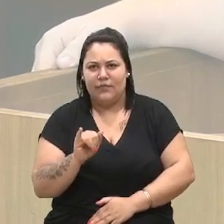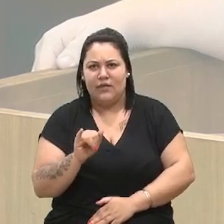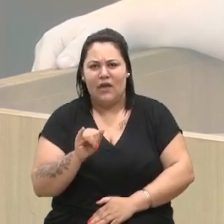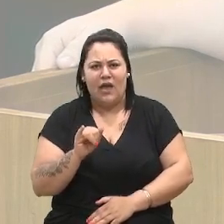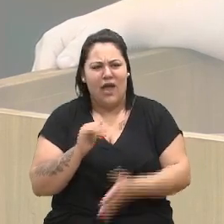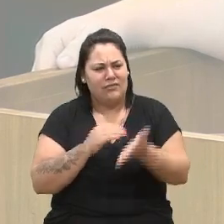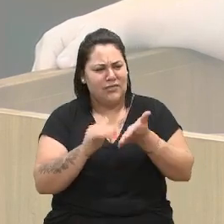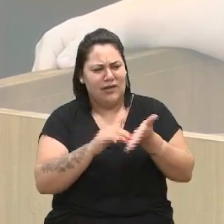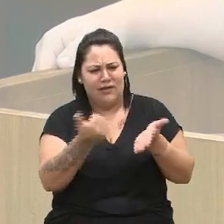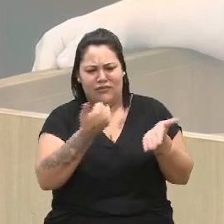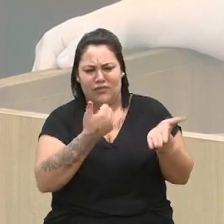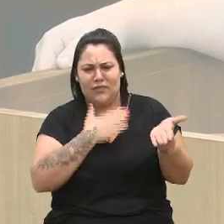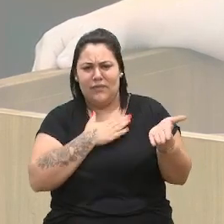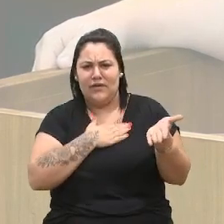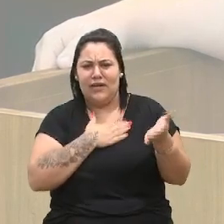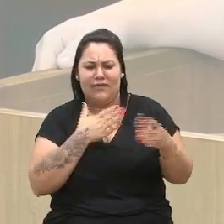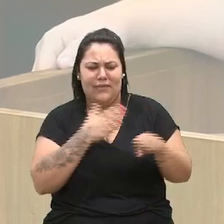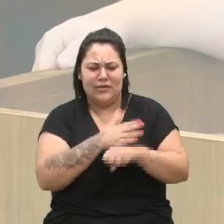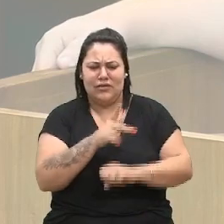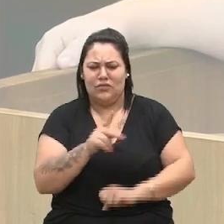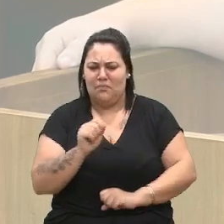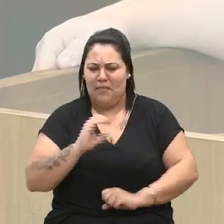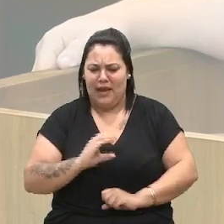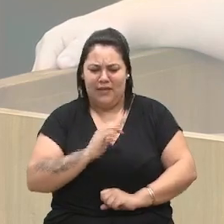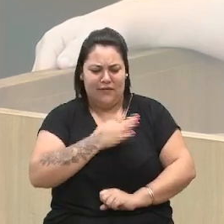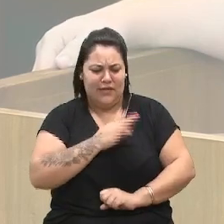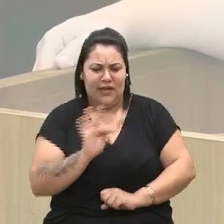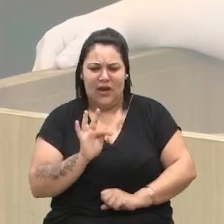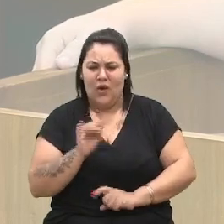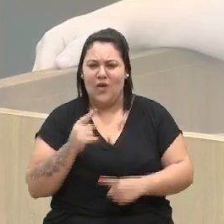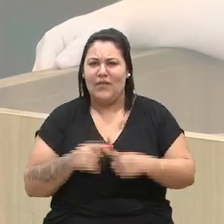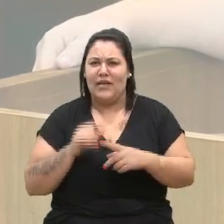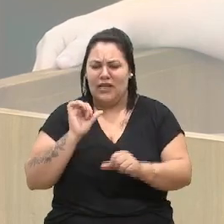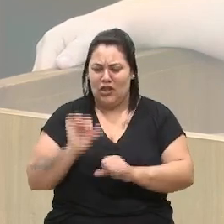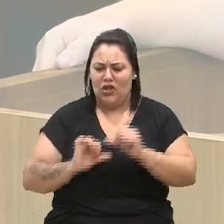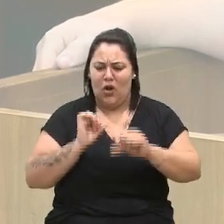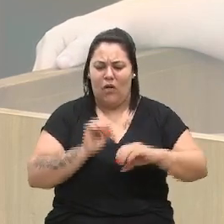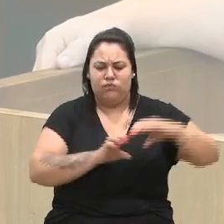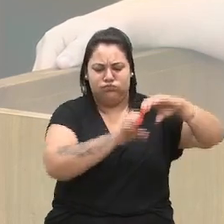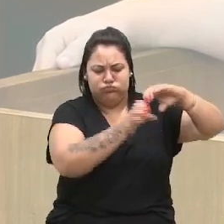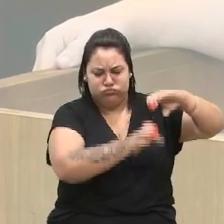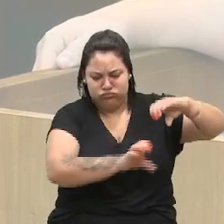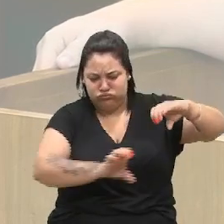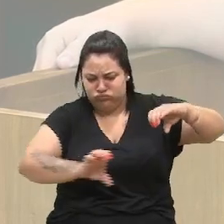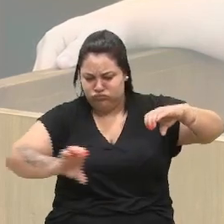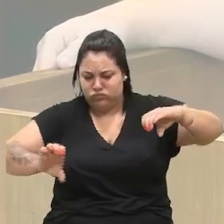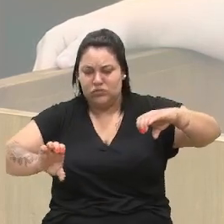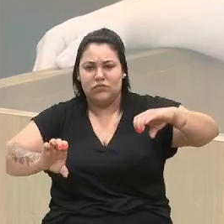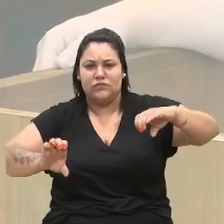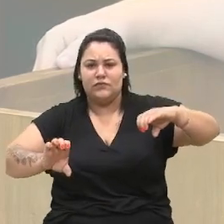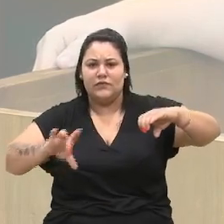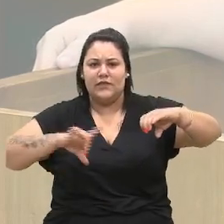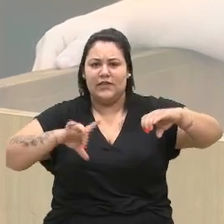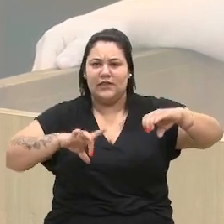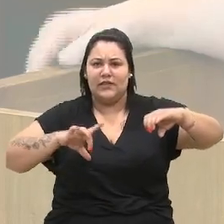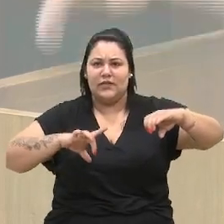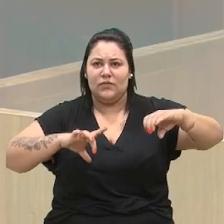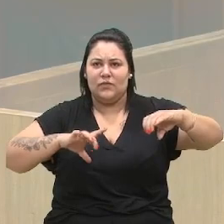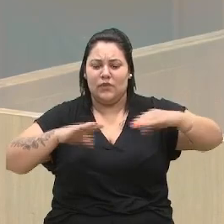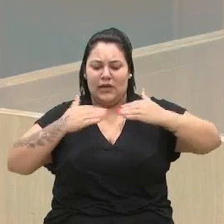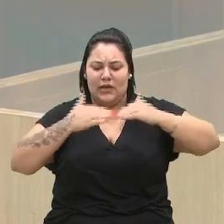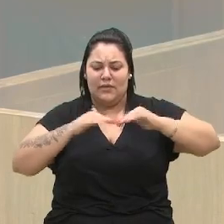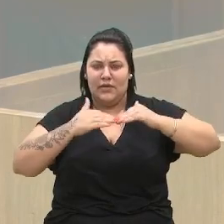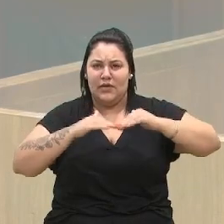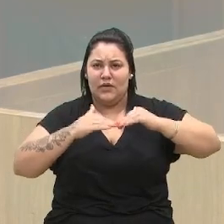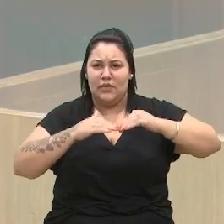ela vai entrar num PAC federal, porque só pela troca da tubulação lá, que é uma galeria que vai ter que passar um caminhão por dentro, porque